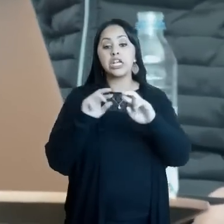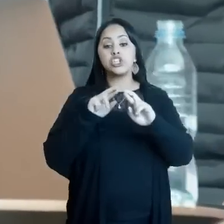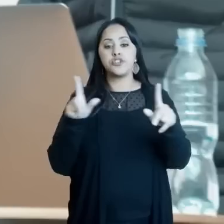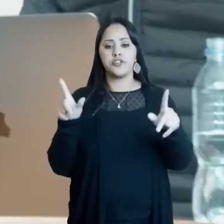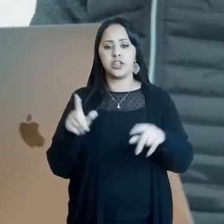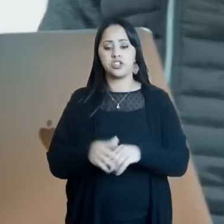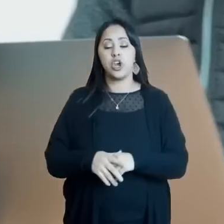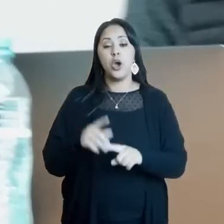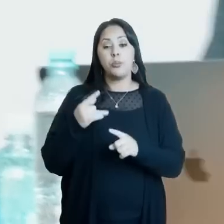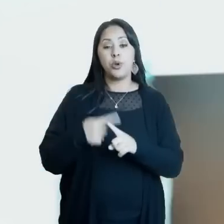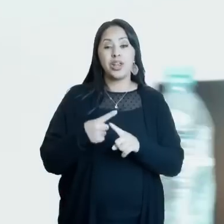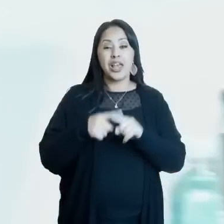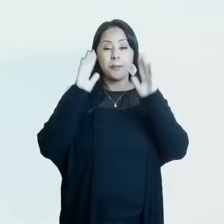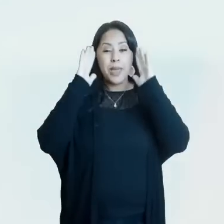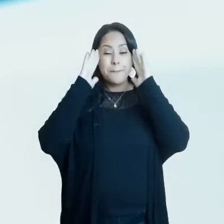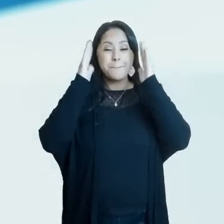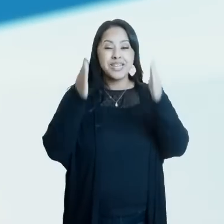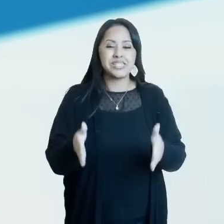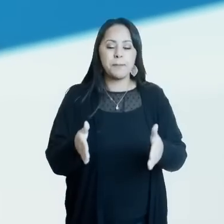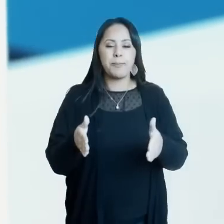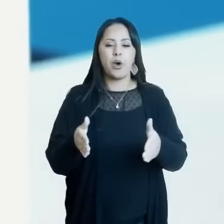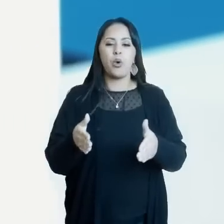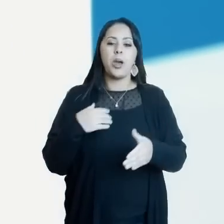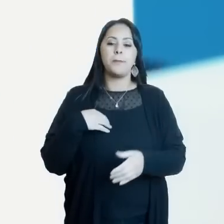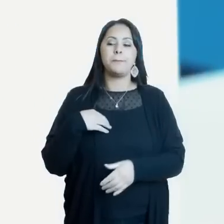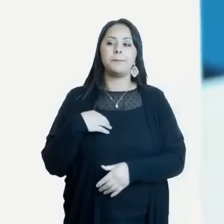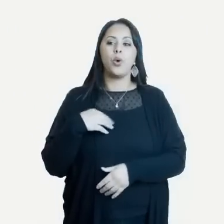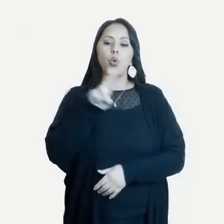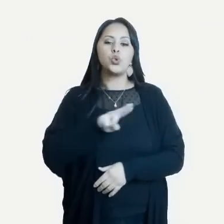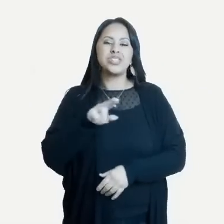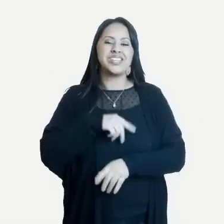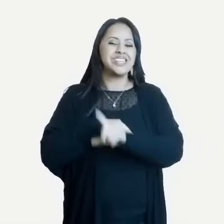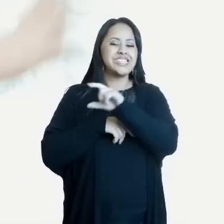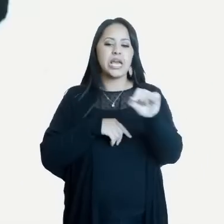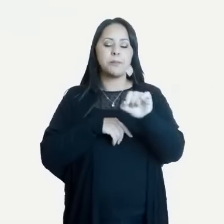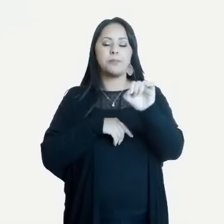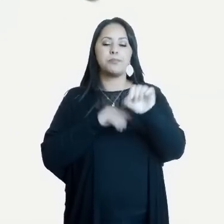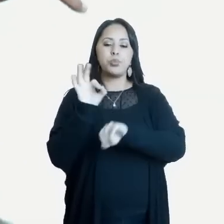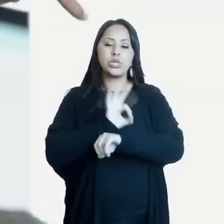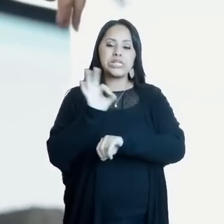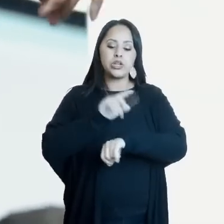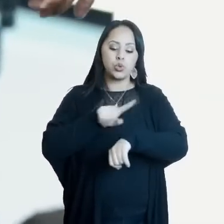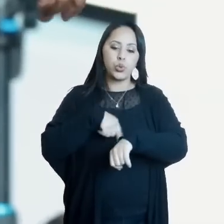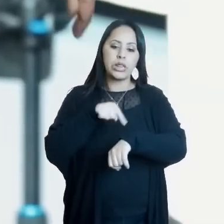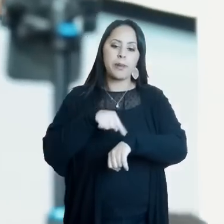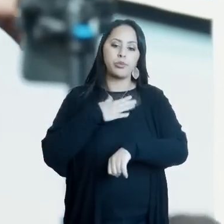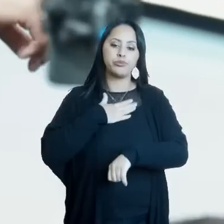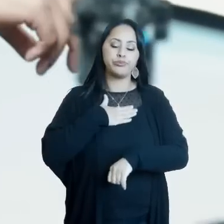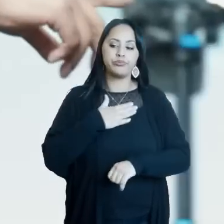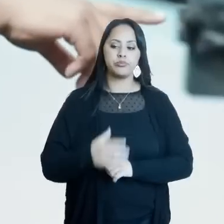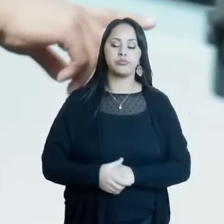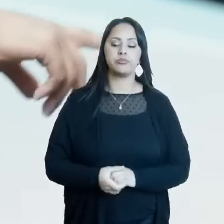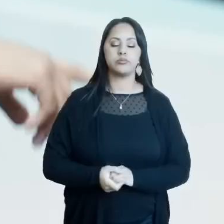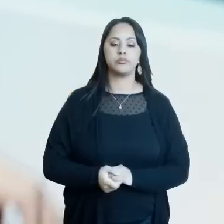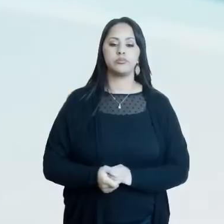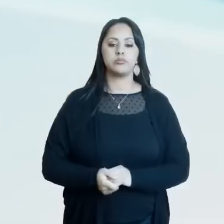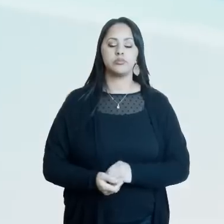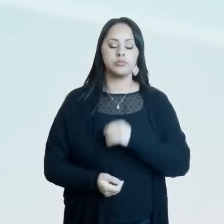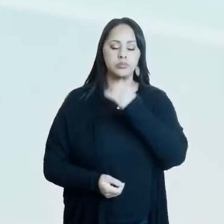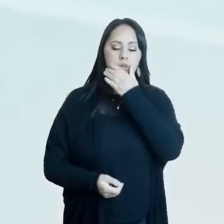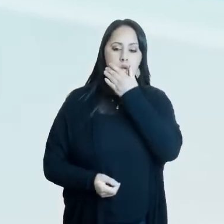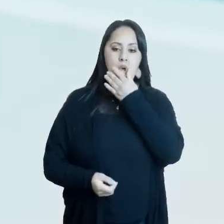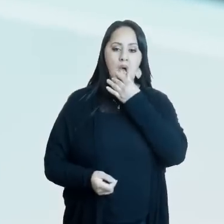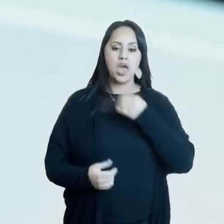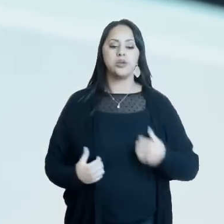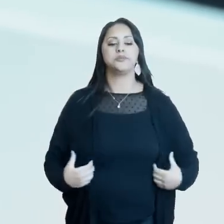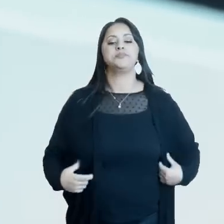principal fonte me suga 100% do tempo? 100% do tempo é complicado, né? É bem simples. Como é que é o nome do cara? É Fernando